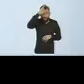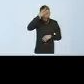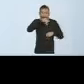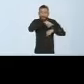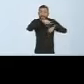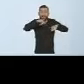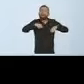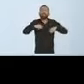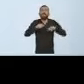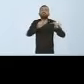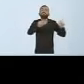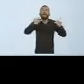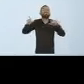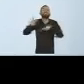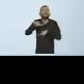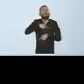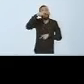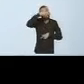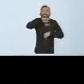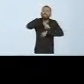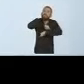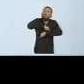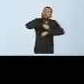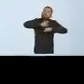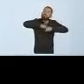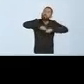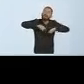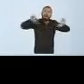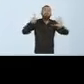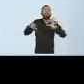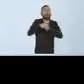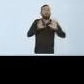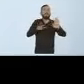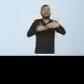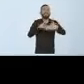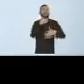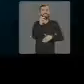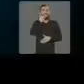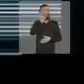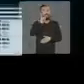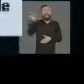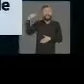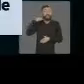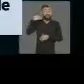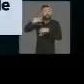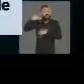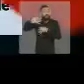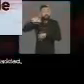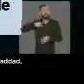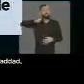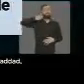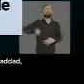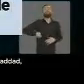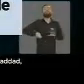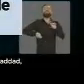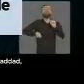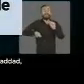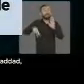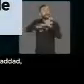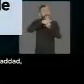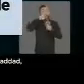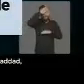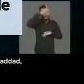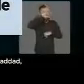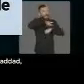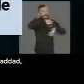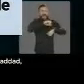Jair Bolsonaro Que espalham a mentira do kit gay Ou seja, a justiça acaba de julgar que o kit gay No qual Bolsonaro